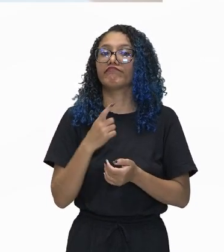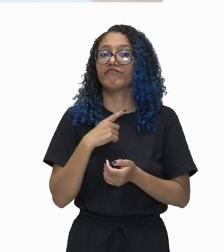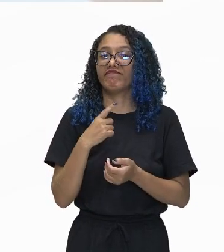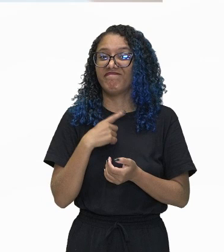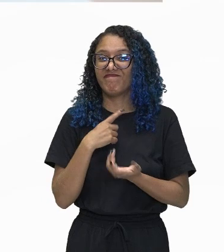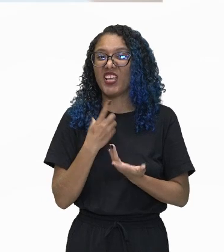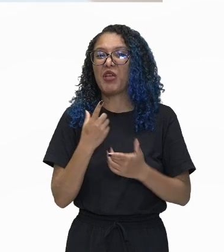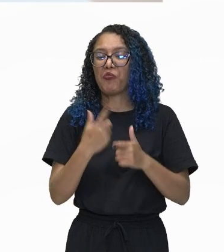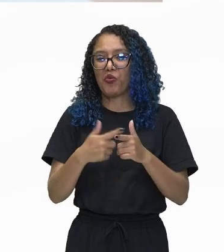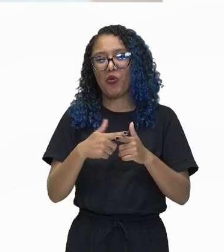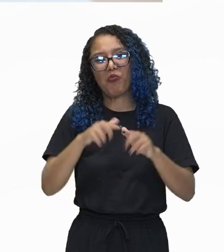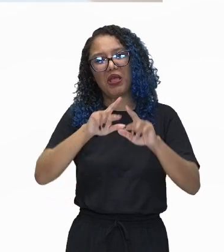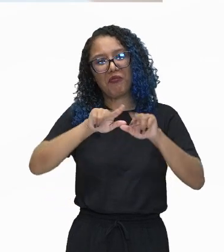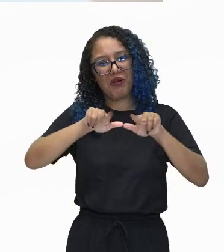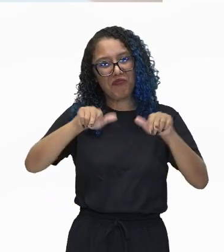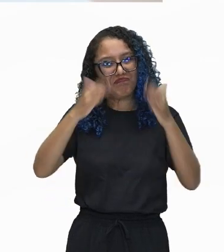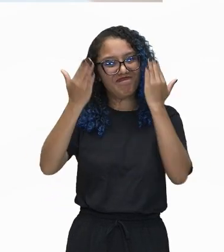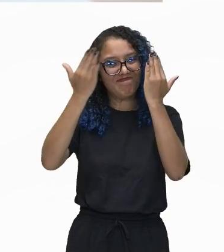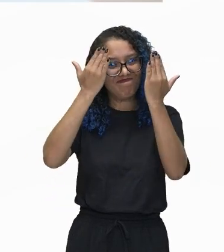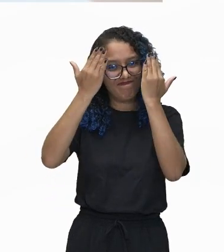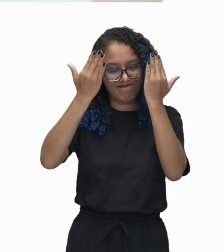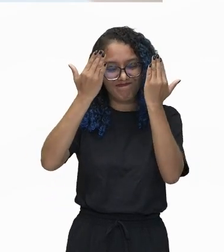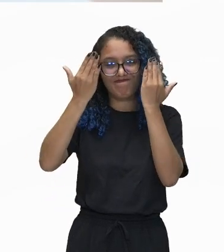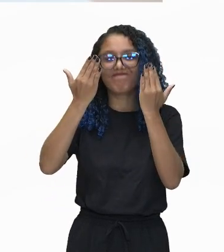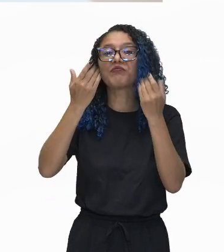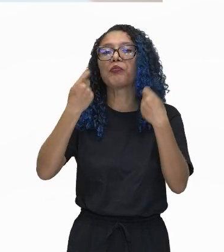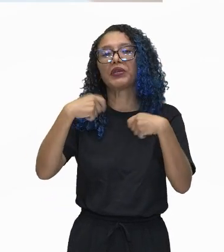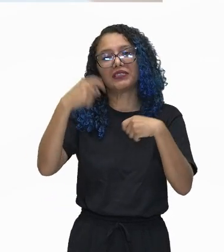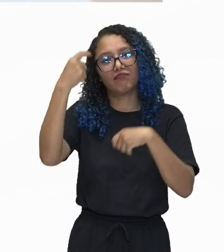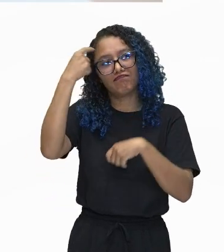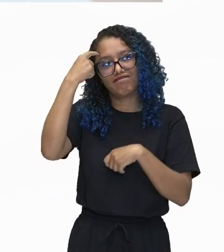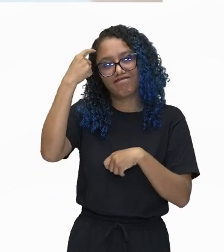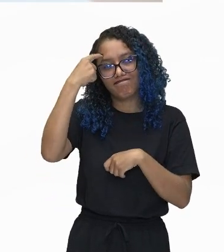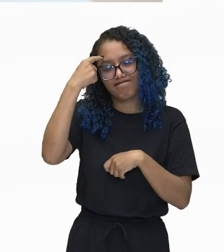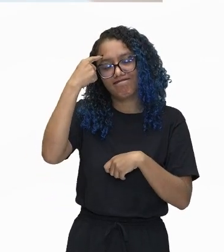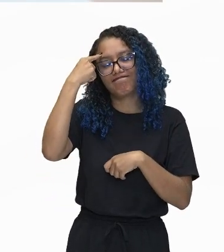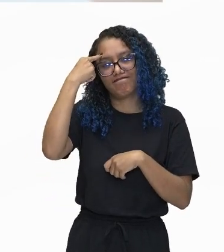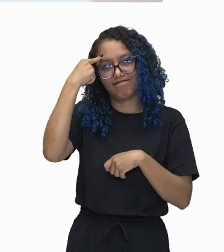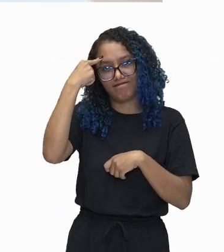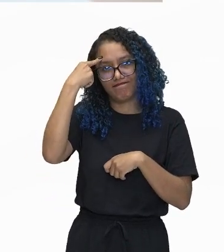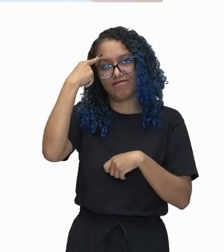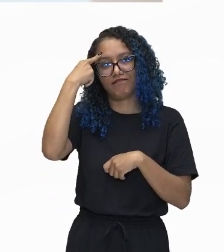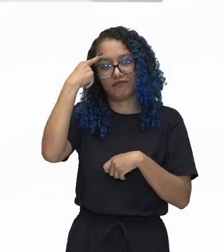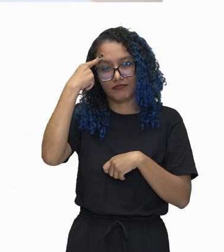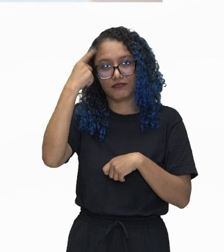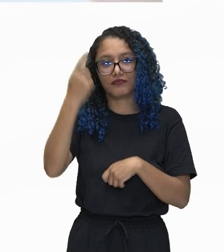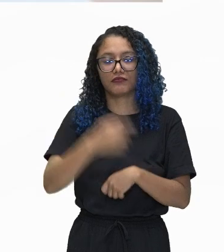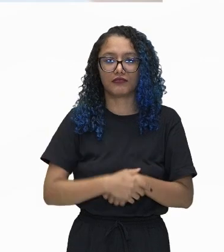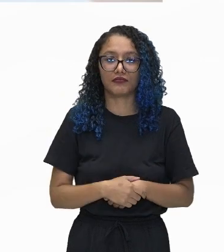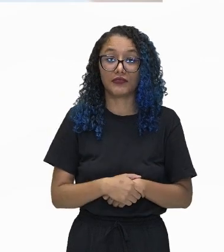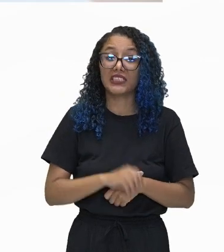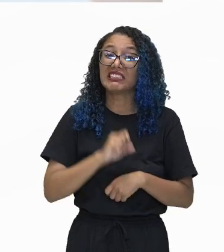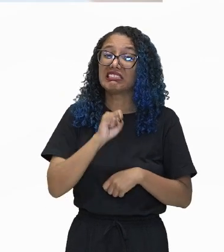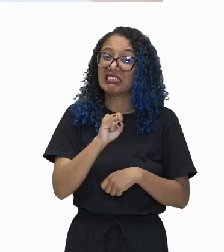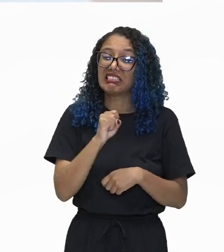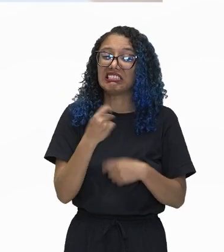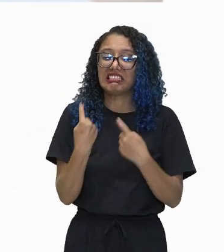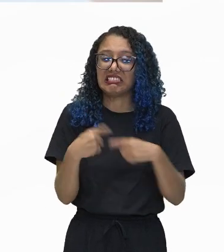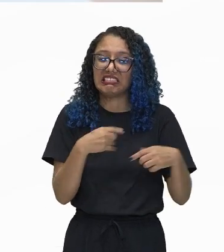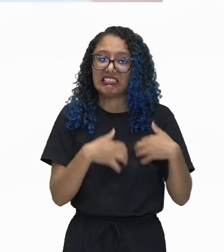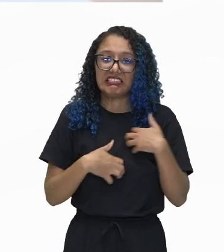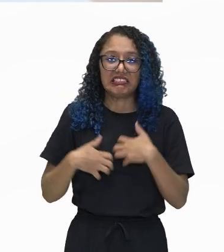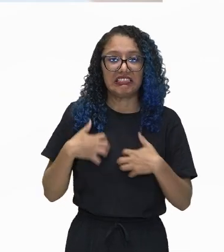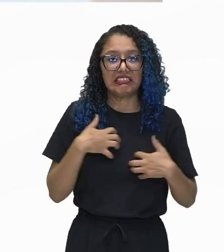de ansiedade, de transtornos. Então, a gente precisa pensar, não é mesmo, que quando a gente passa por algum tipo de conflito, a